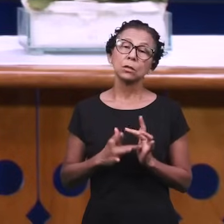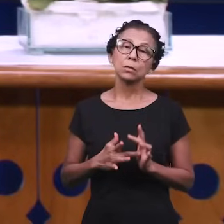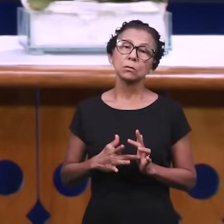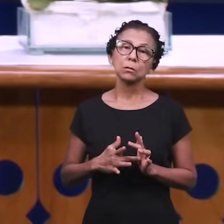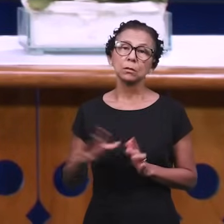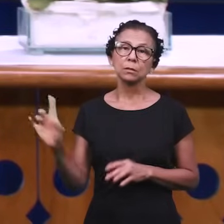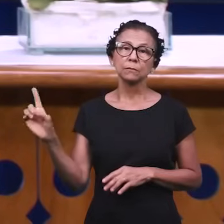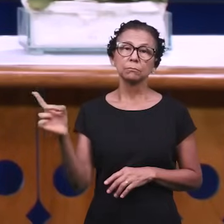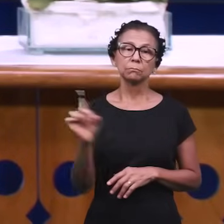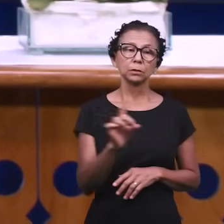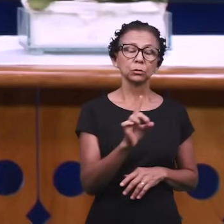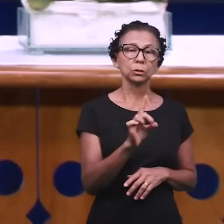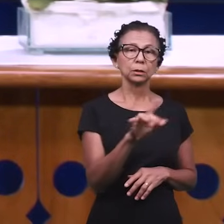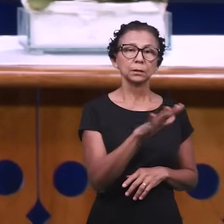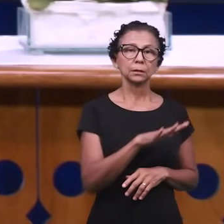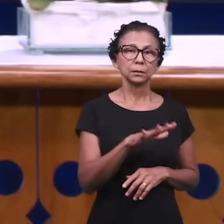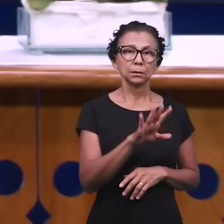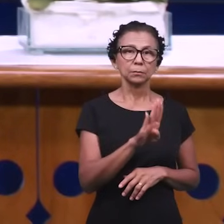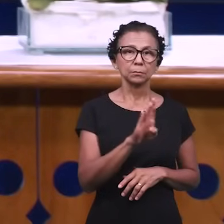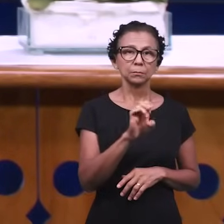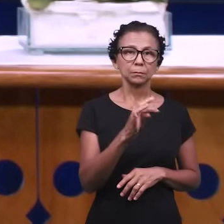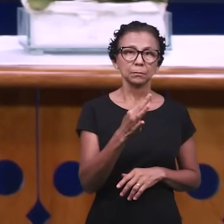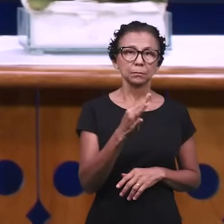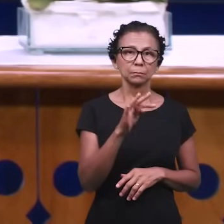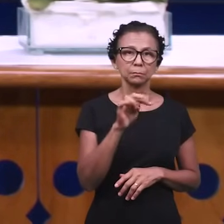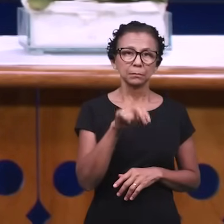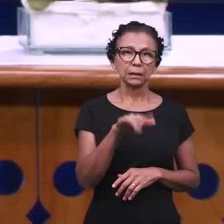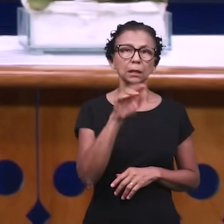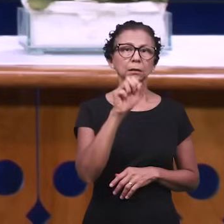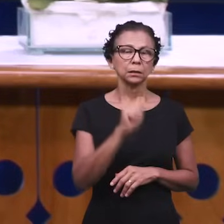Jesus chegou a Betânia.